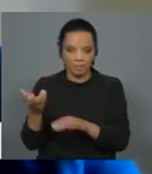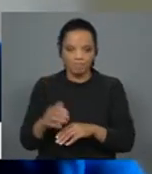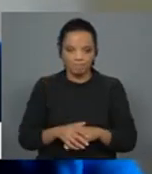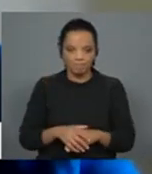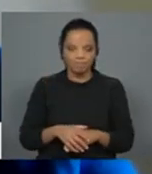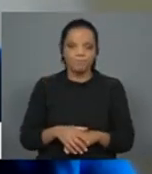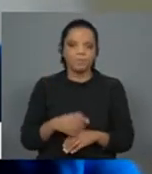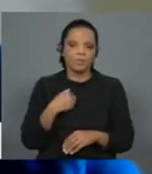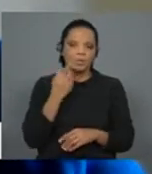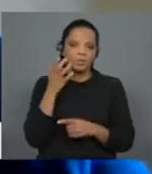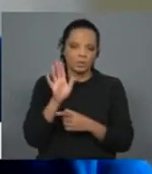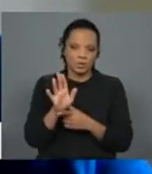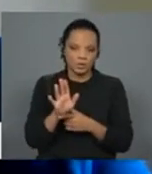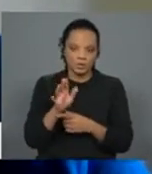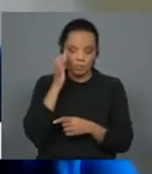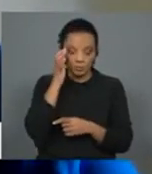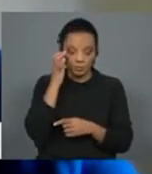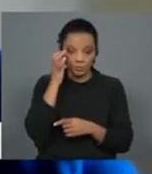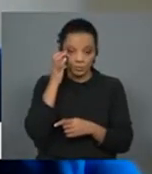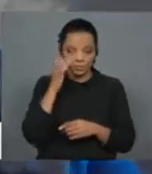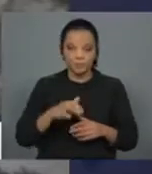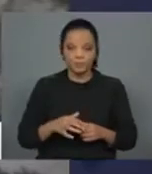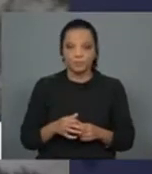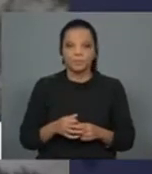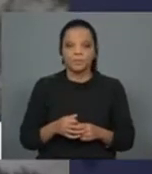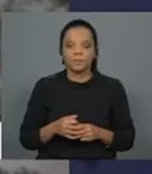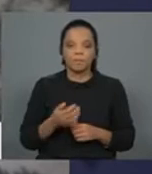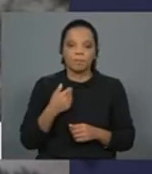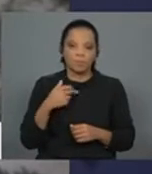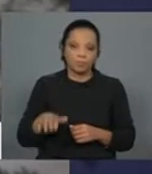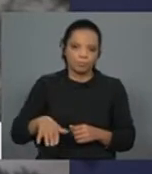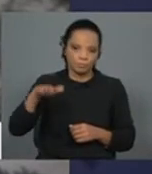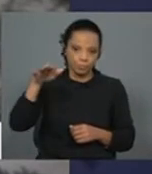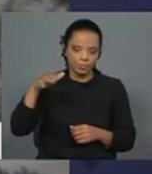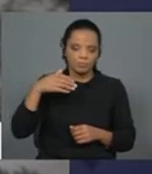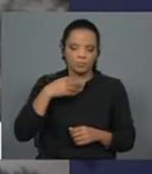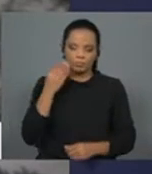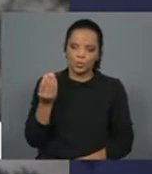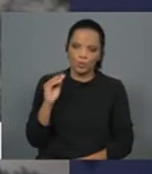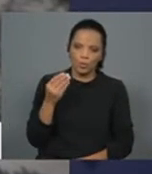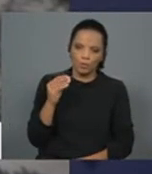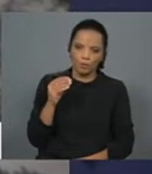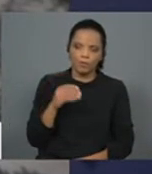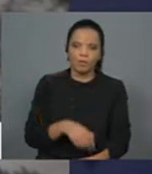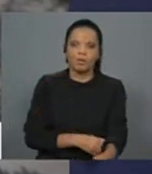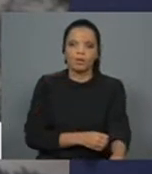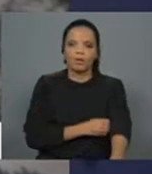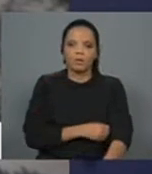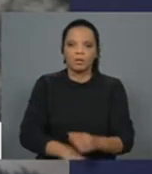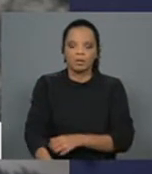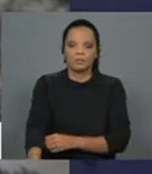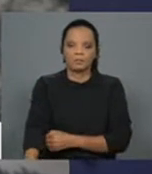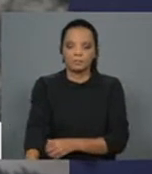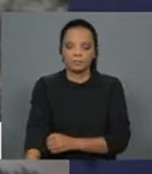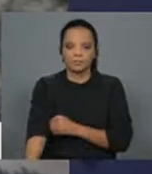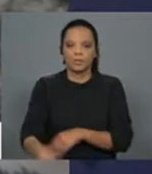Eu costumo dar este exemplo porque eu cresci, era novo durante o tempo da guerra e cresci e